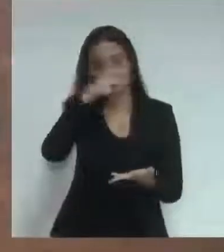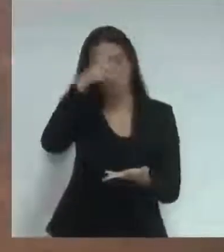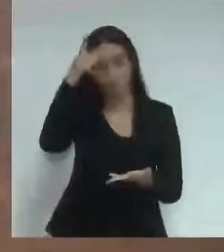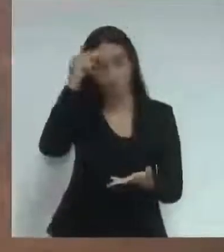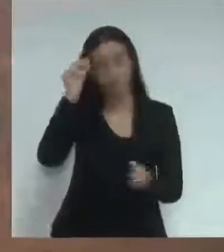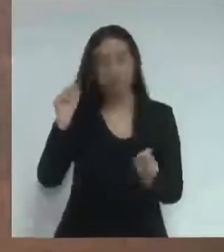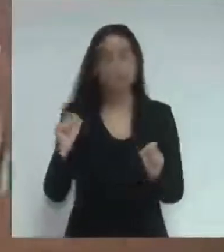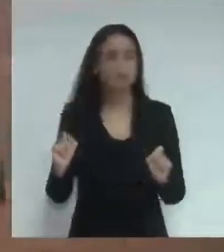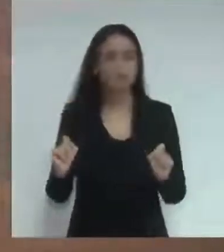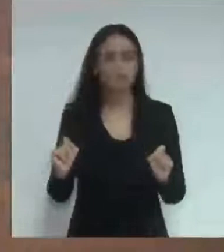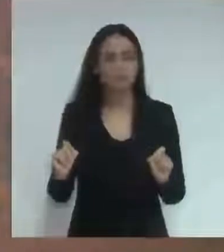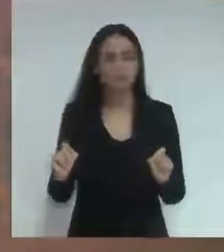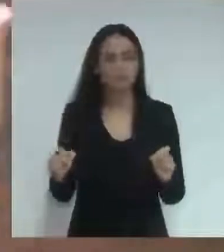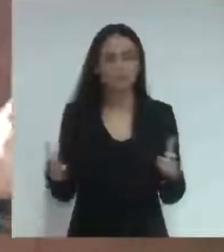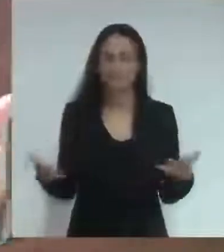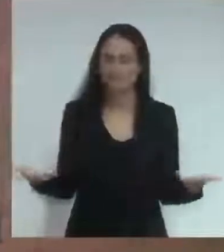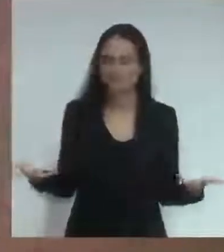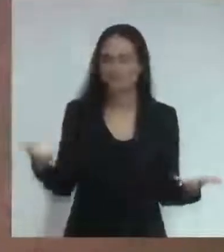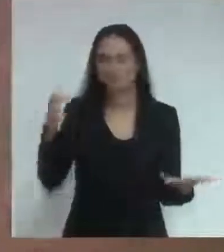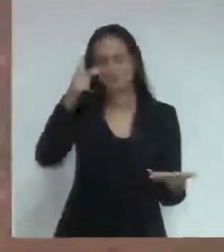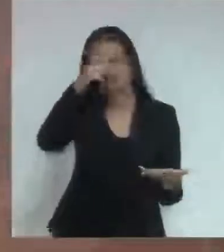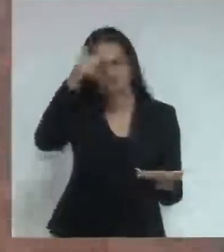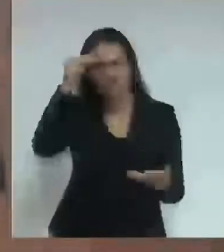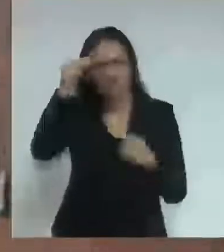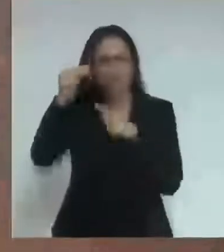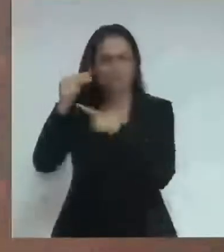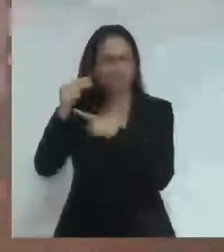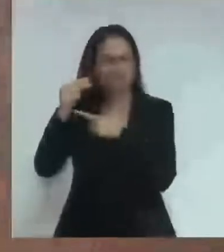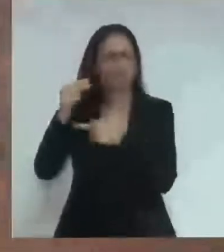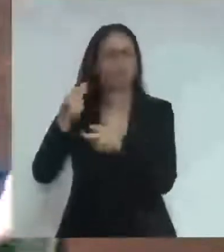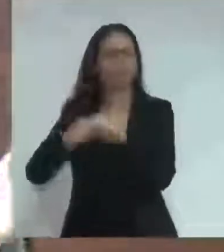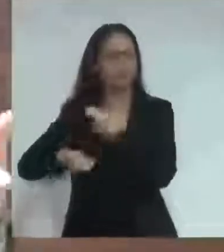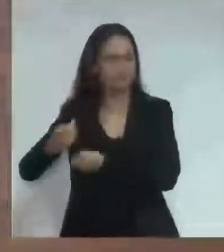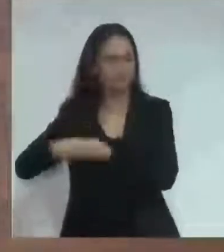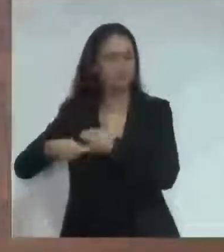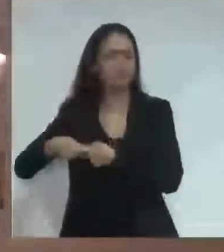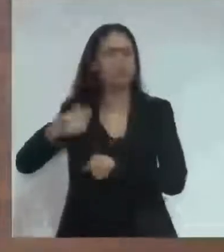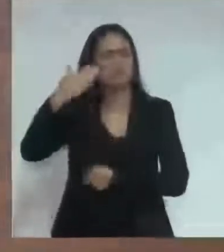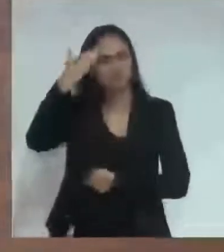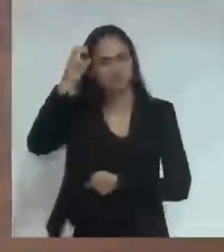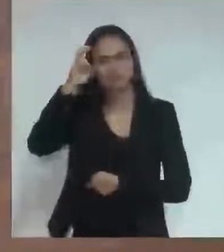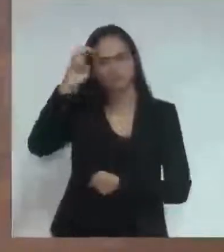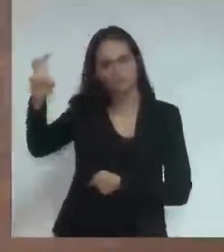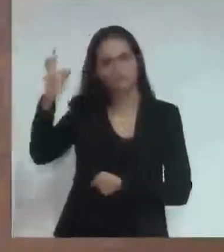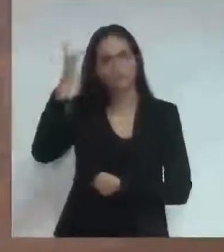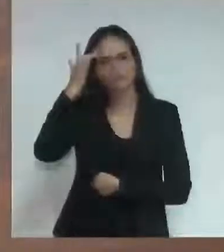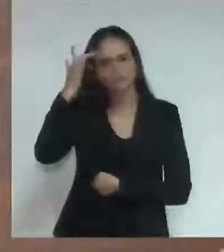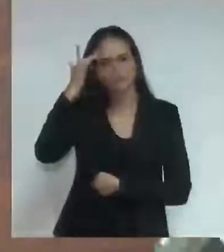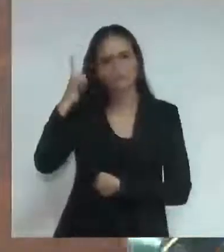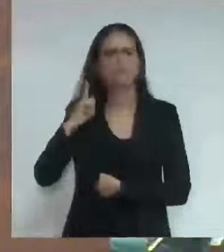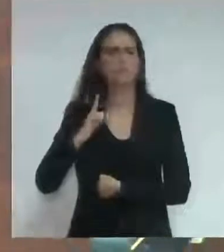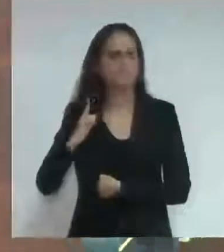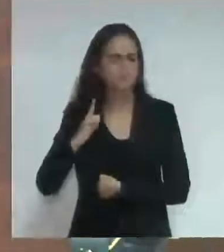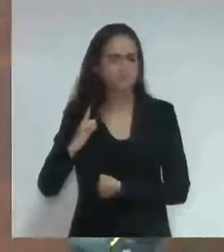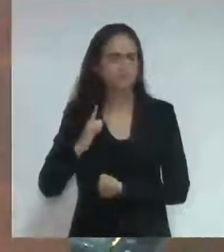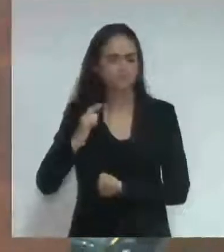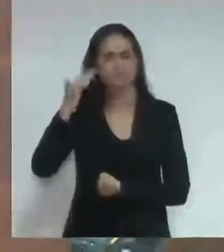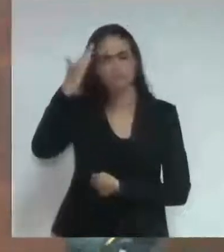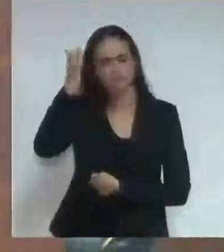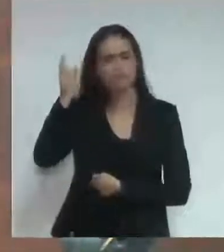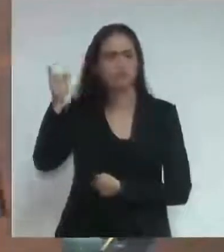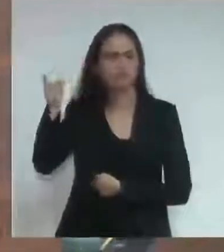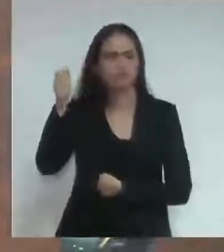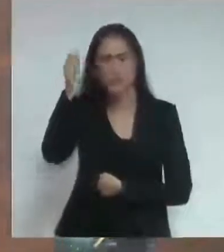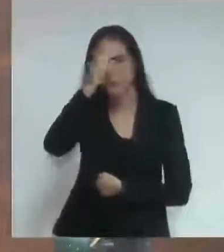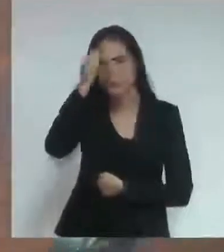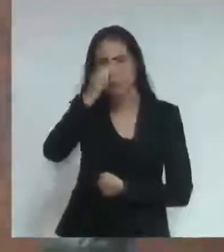para considerar o prefeito como um dirigente que ele é inteligente, ele não é bobo. Né? Então, ele sabe